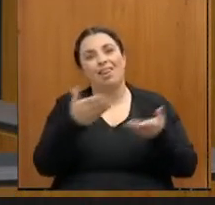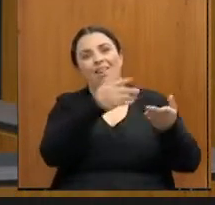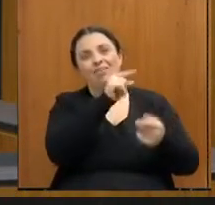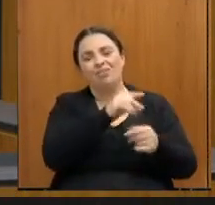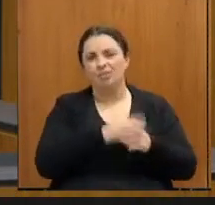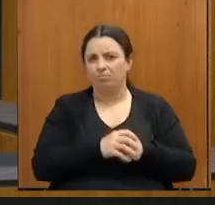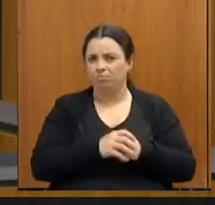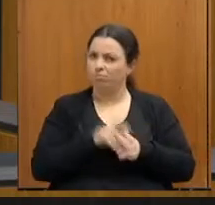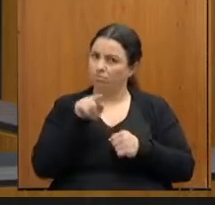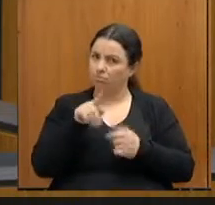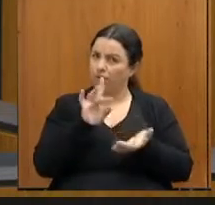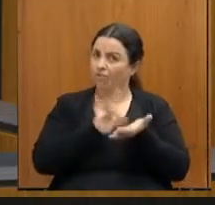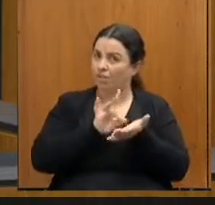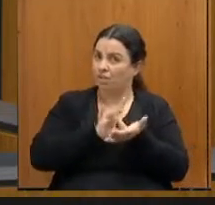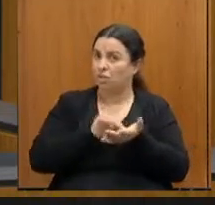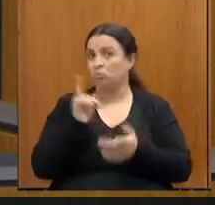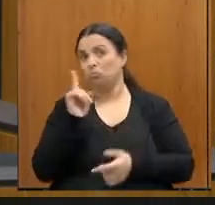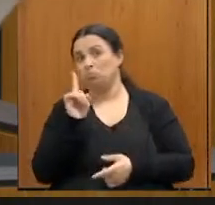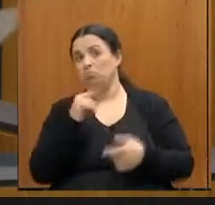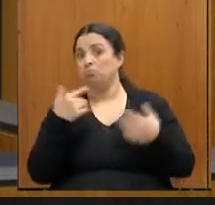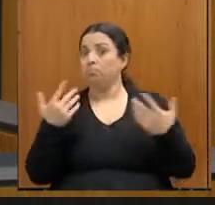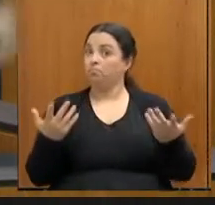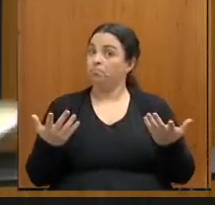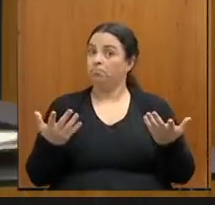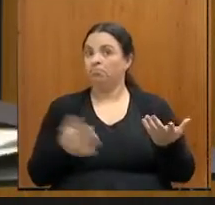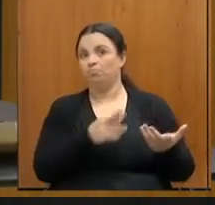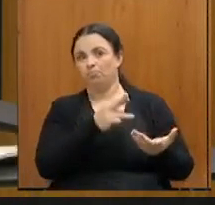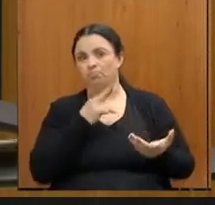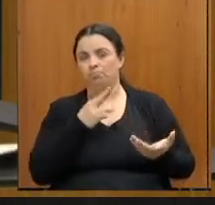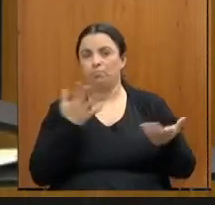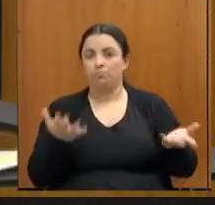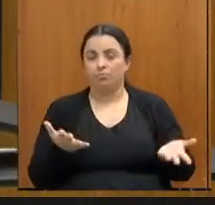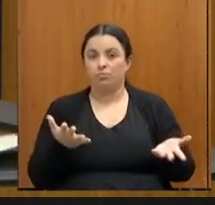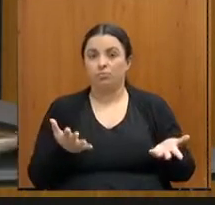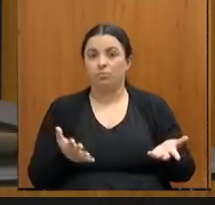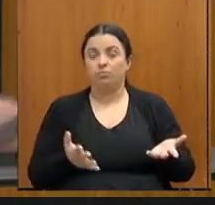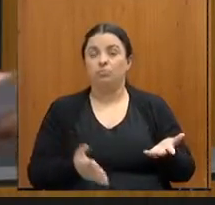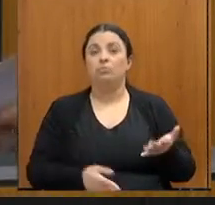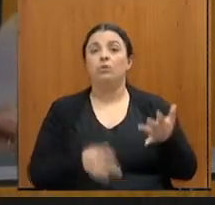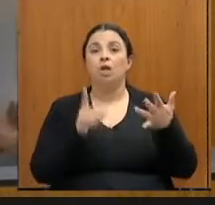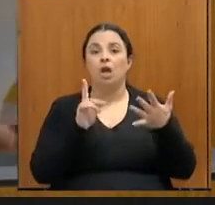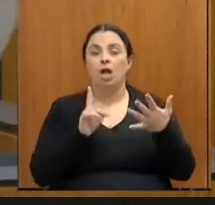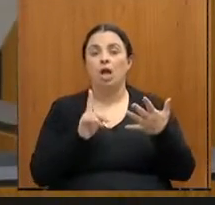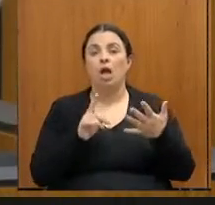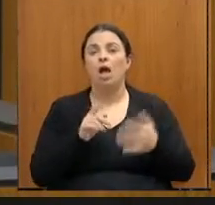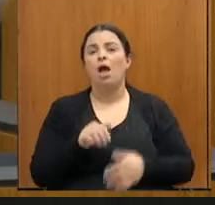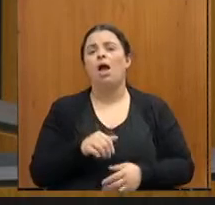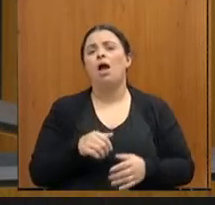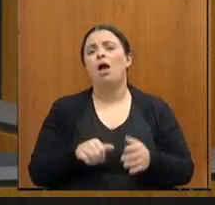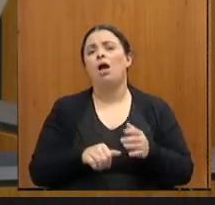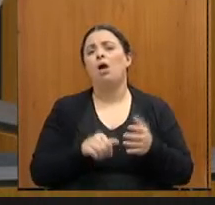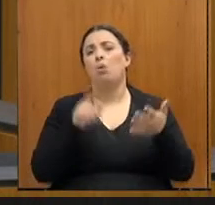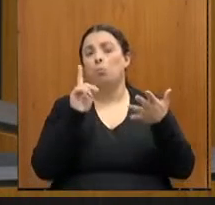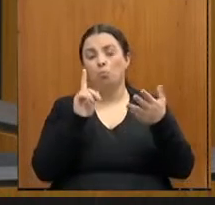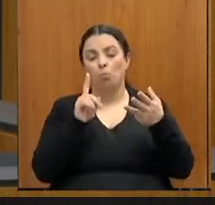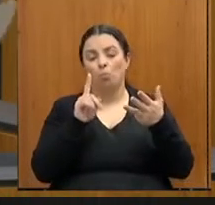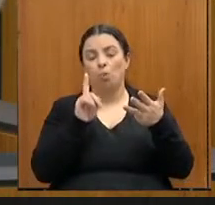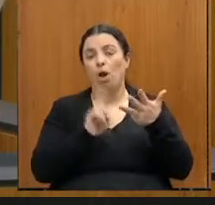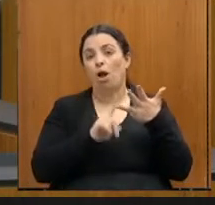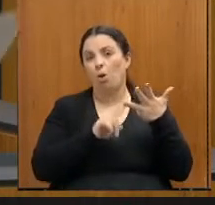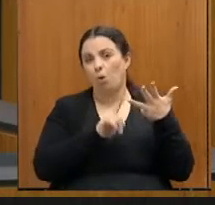correspondem à realidade é a quarta e vou finalizando questão é